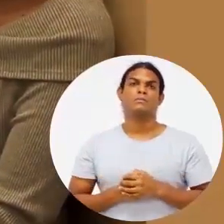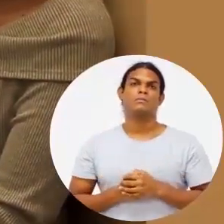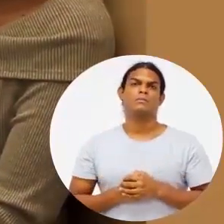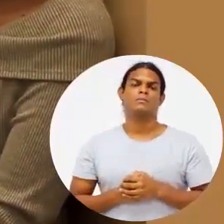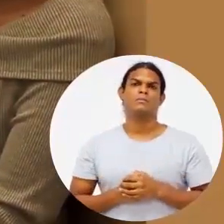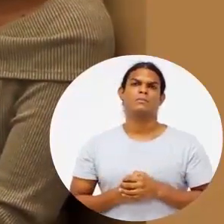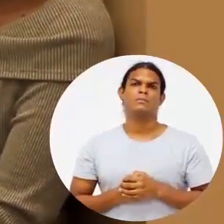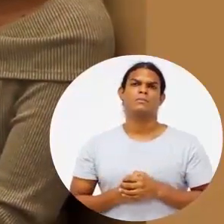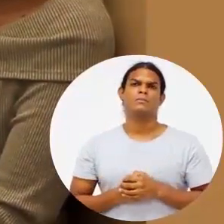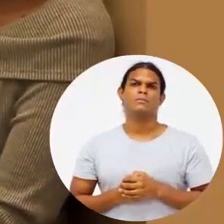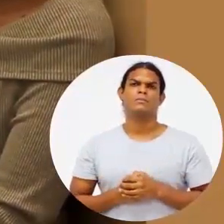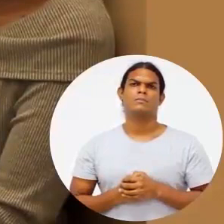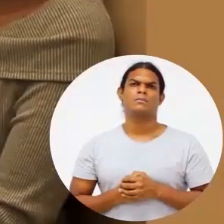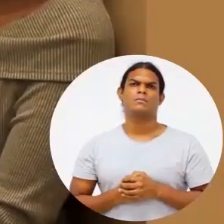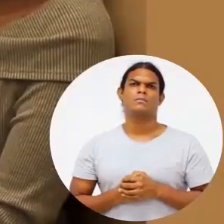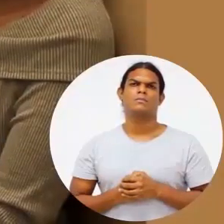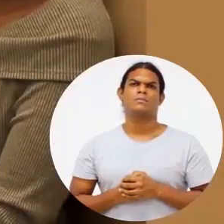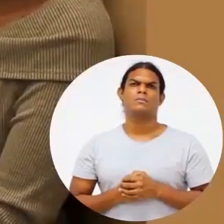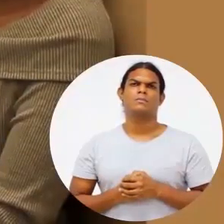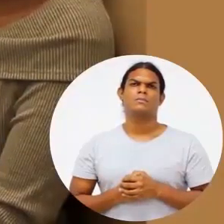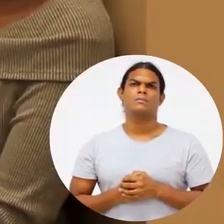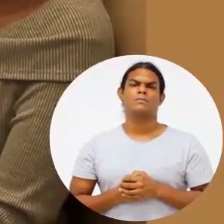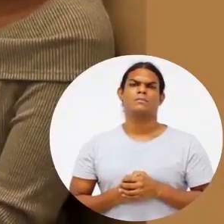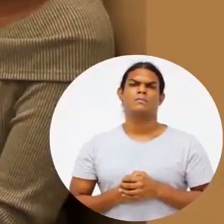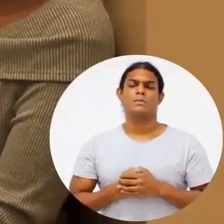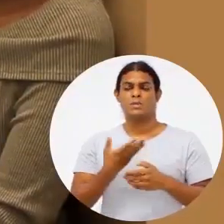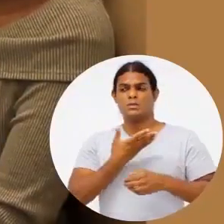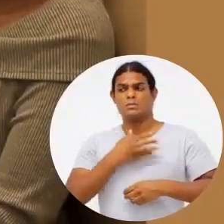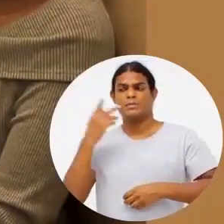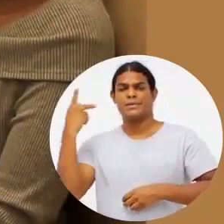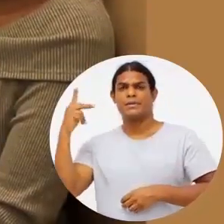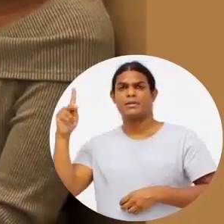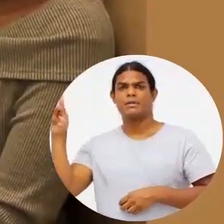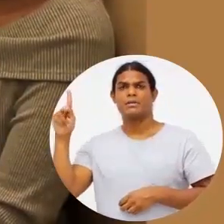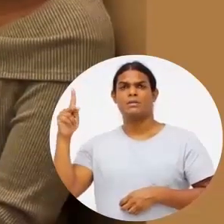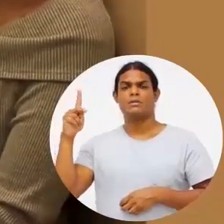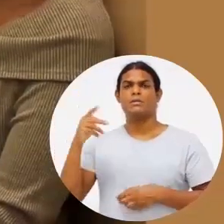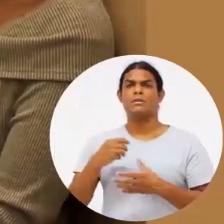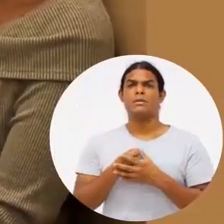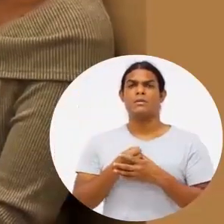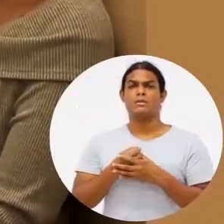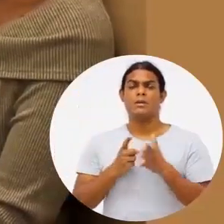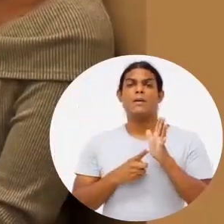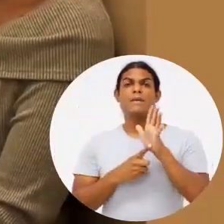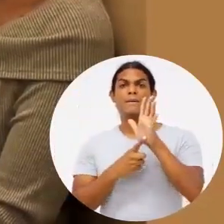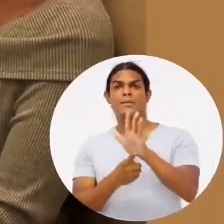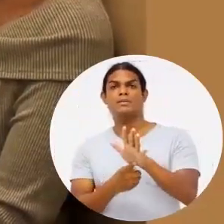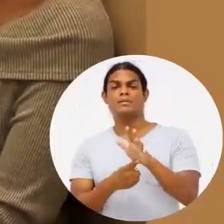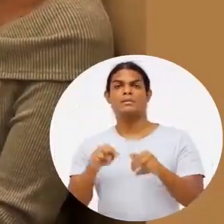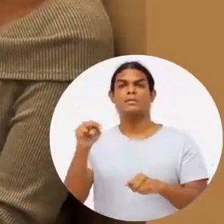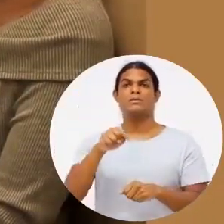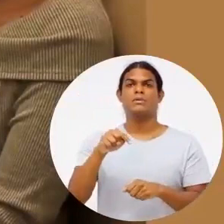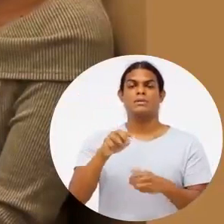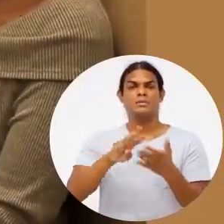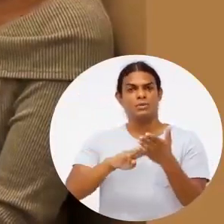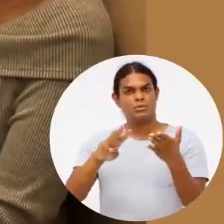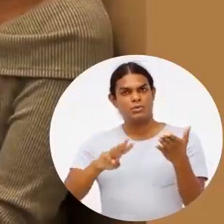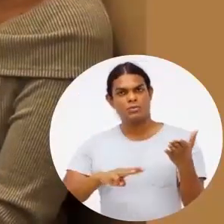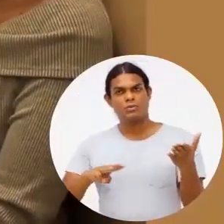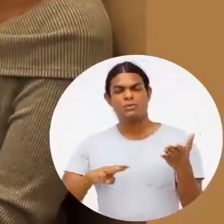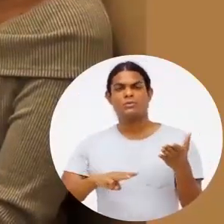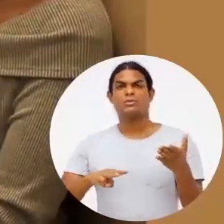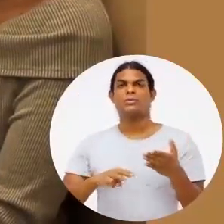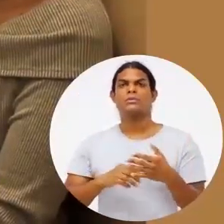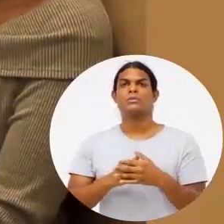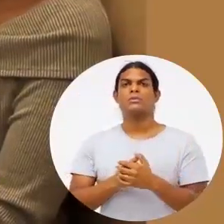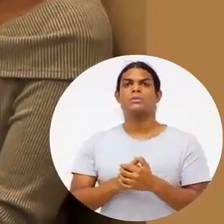sala, e uma de minhas doutorandas, ela está propondo exatamente, uma das partes do trabalho dela é fazer essa conjugação